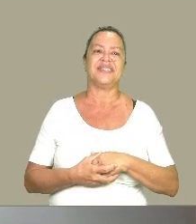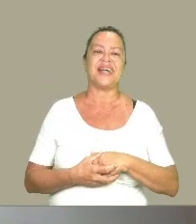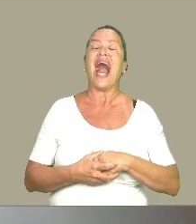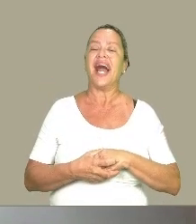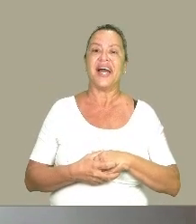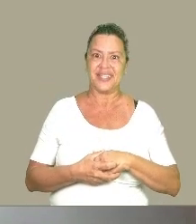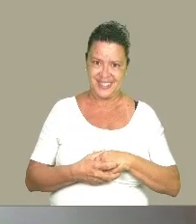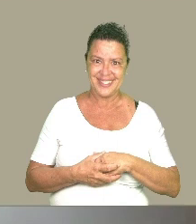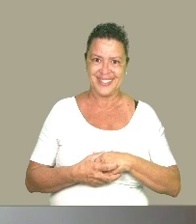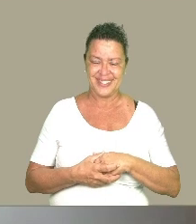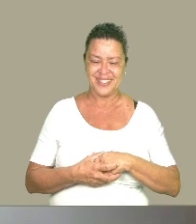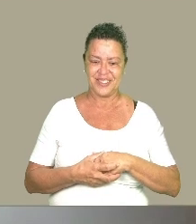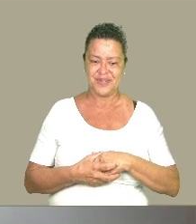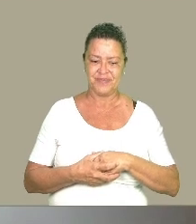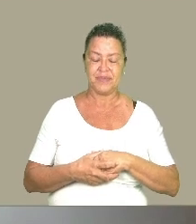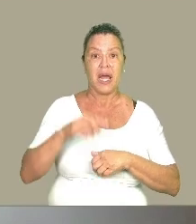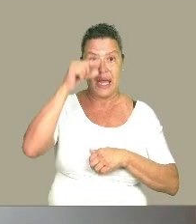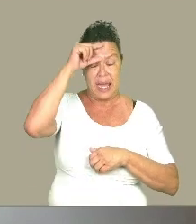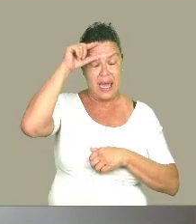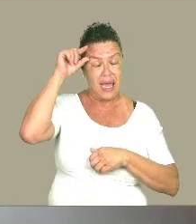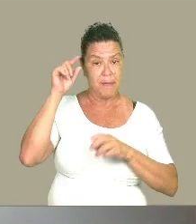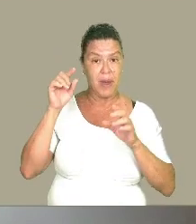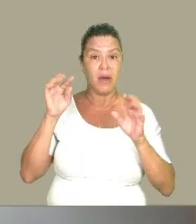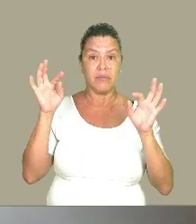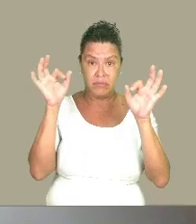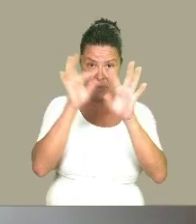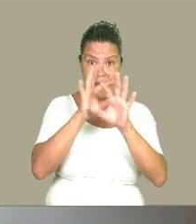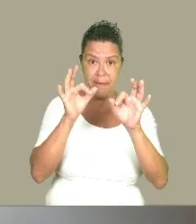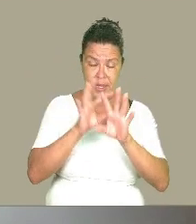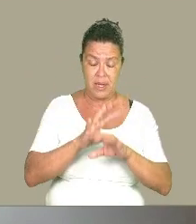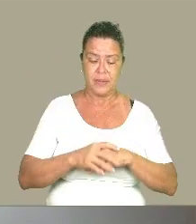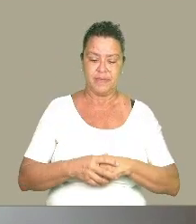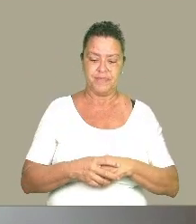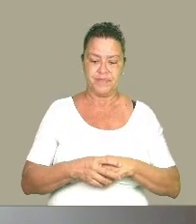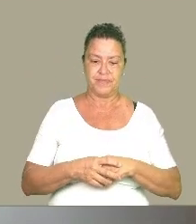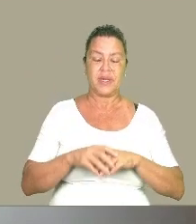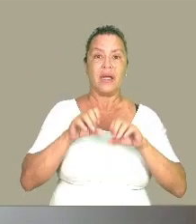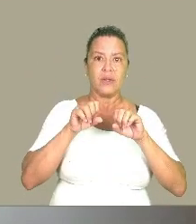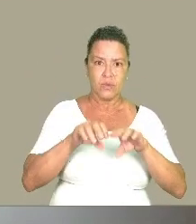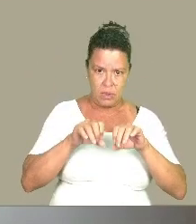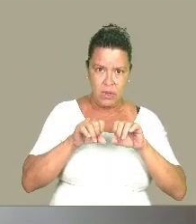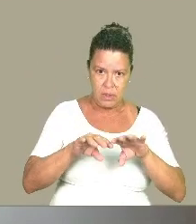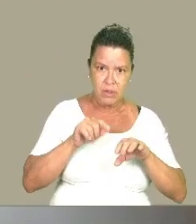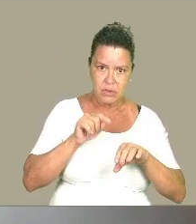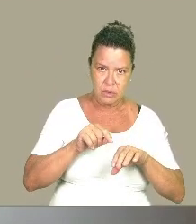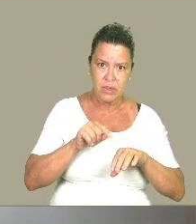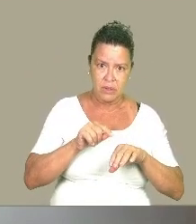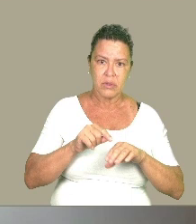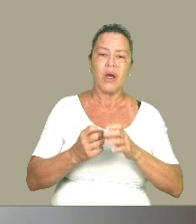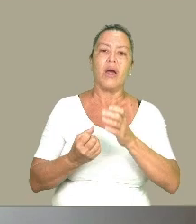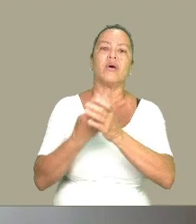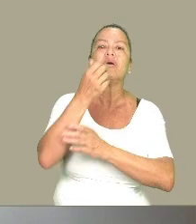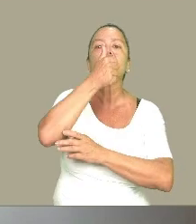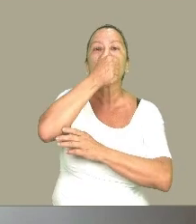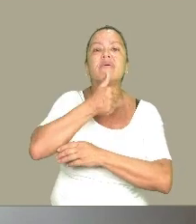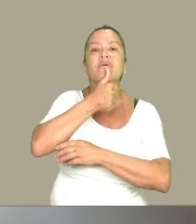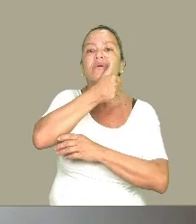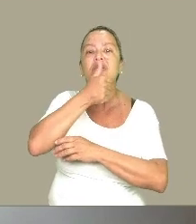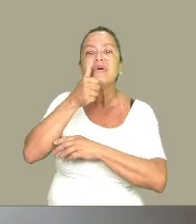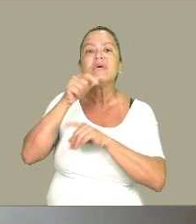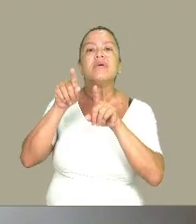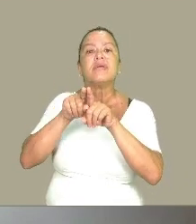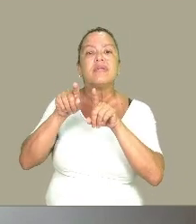Sim. Emmanuel termina essa mensagem. A educação é obra de sacrifício